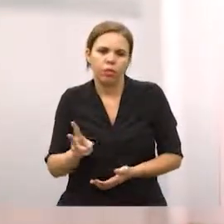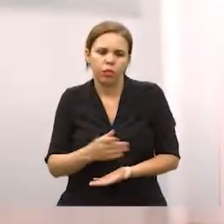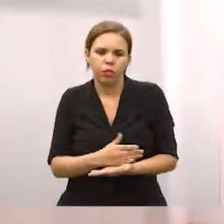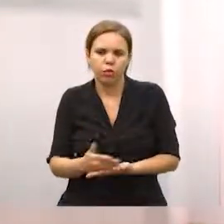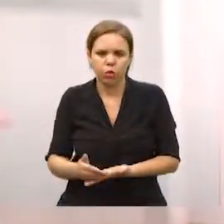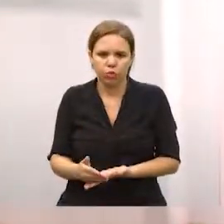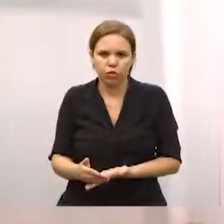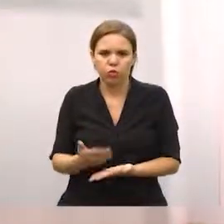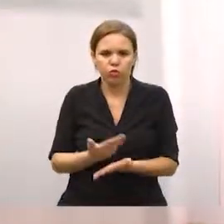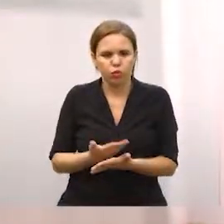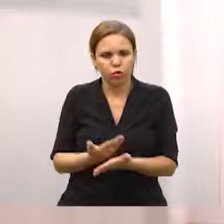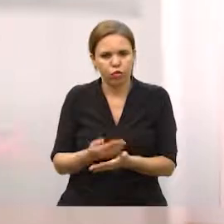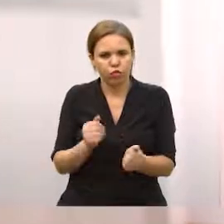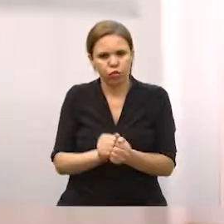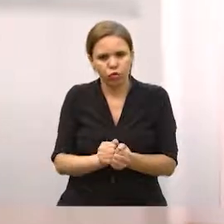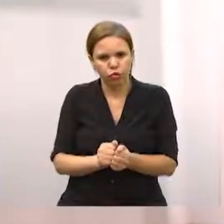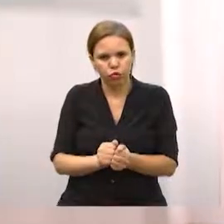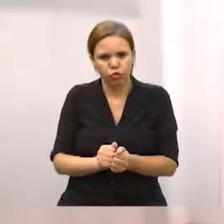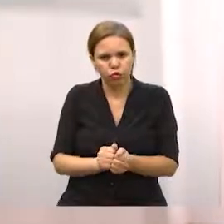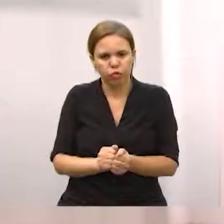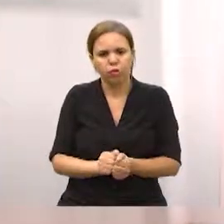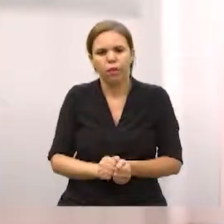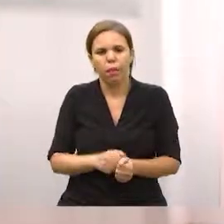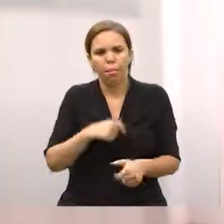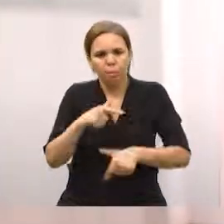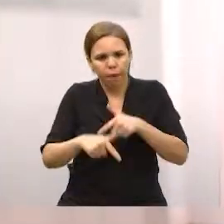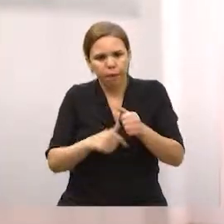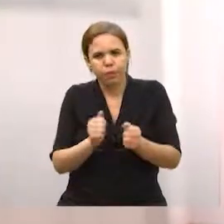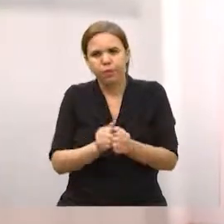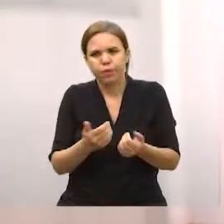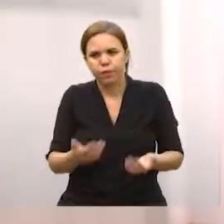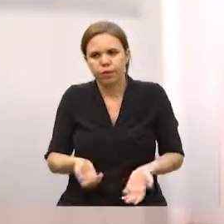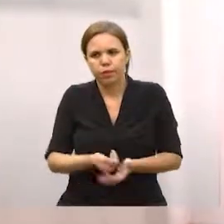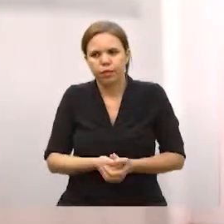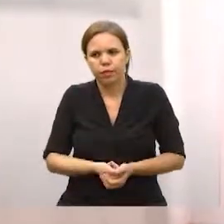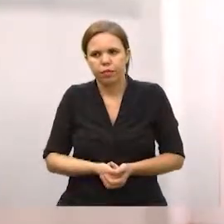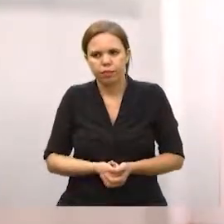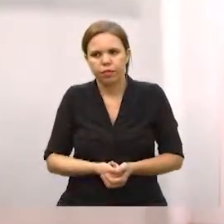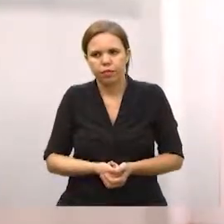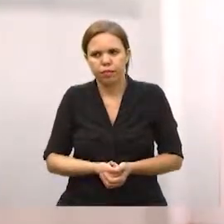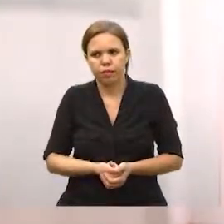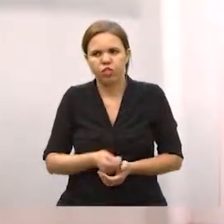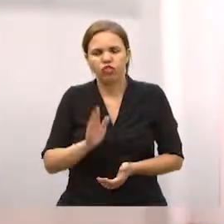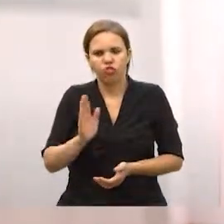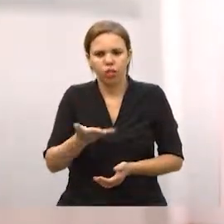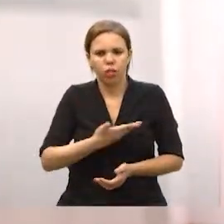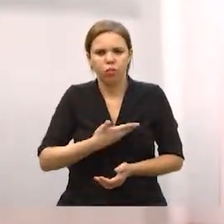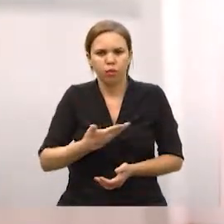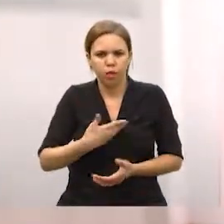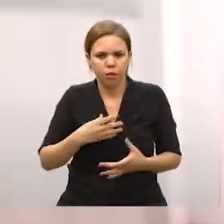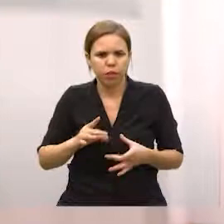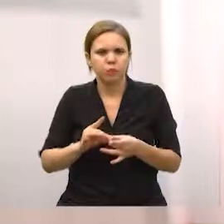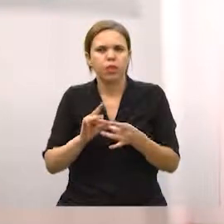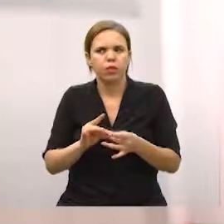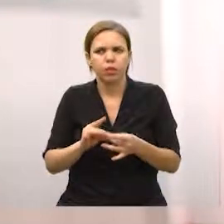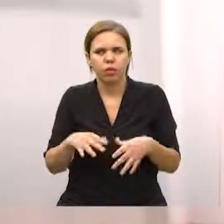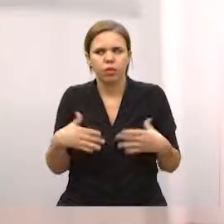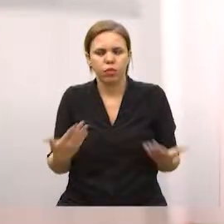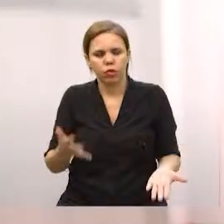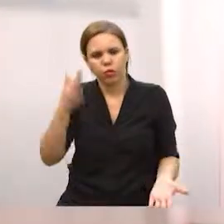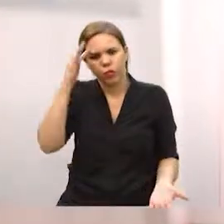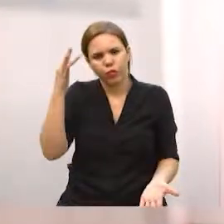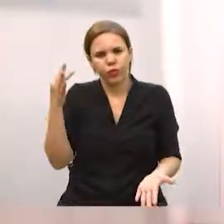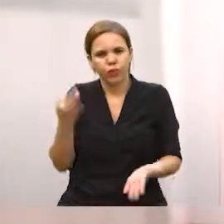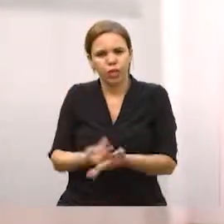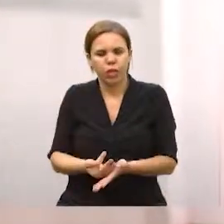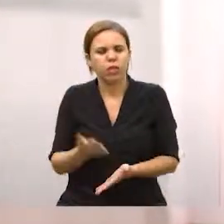gente, desde que começou a estudar juntas, já partimos aí para trabalhos juntas. E então já era uma amiga, parceira na